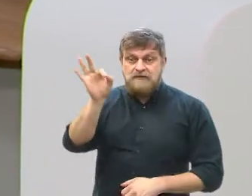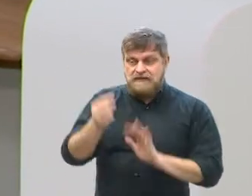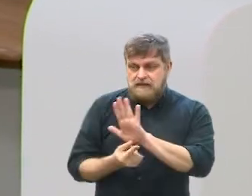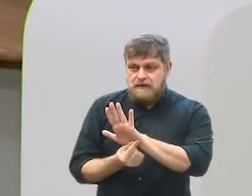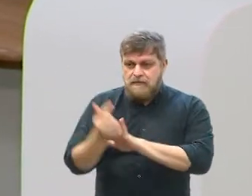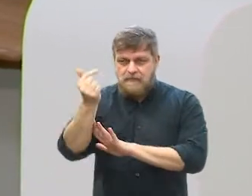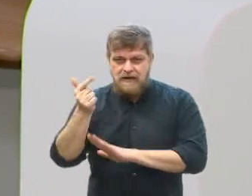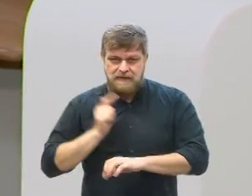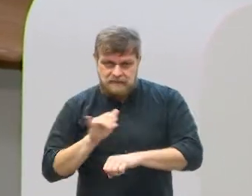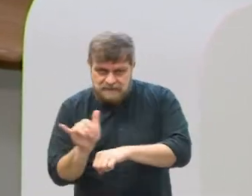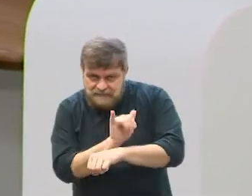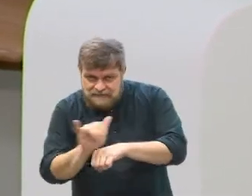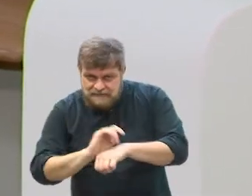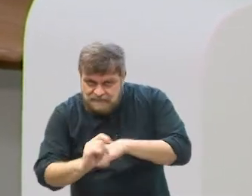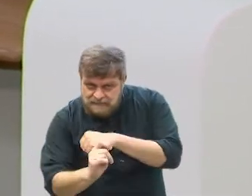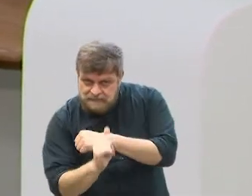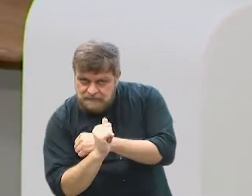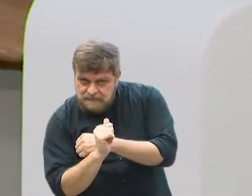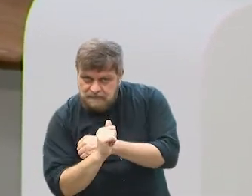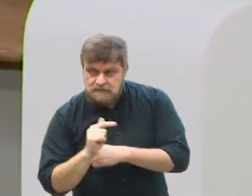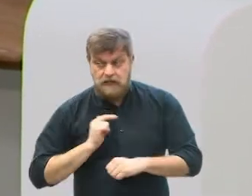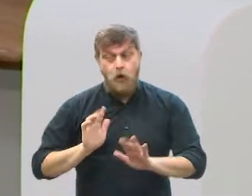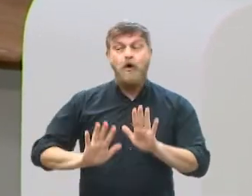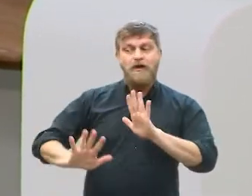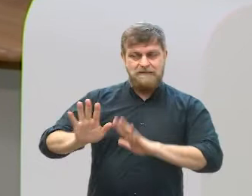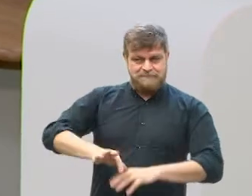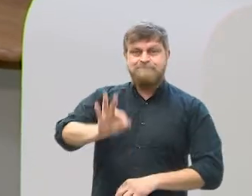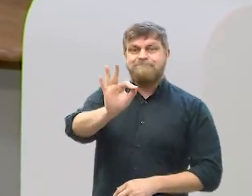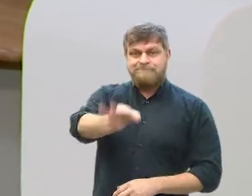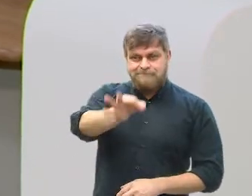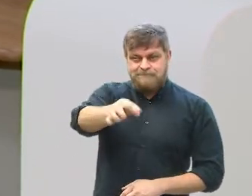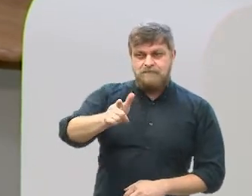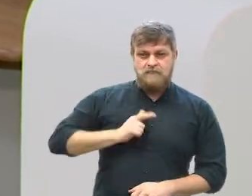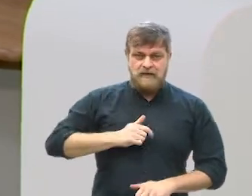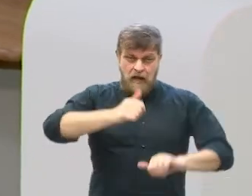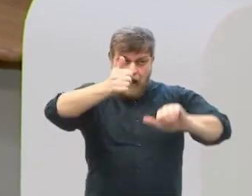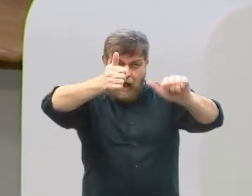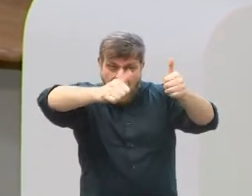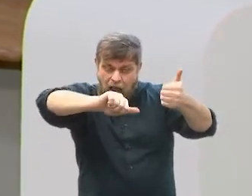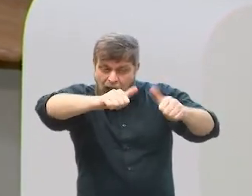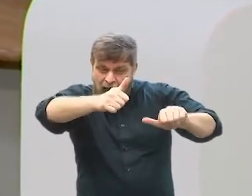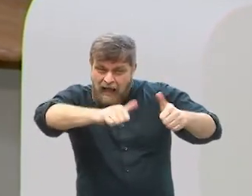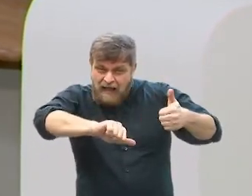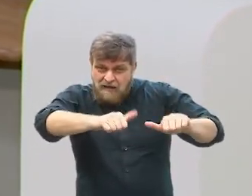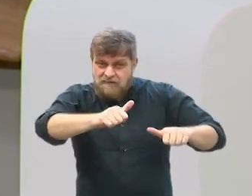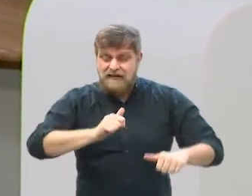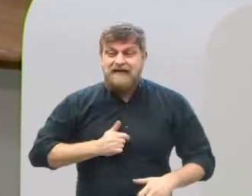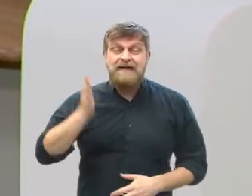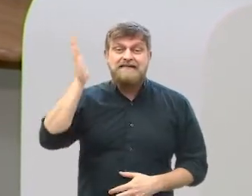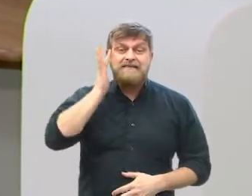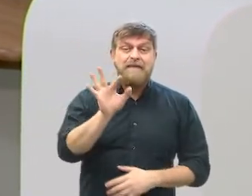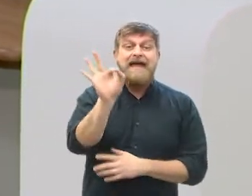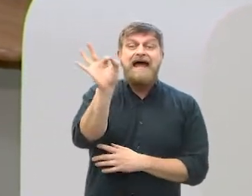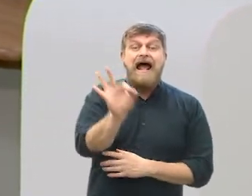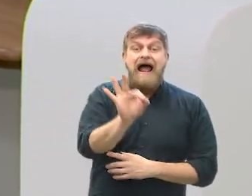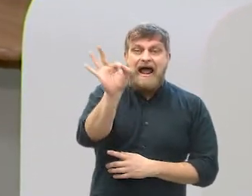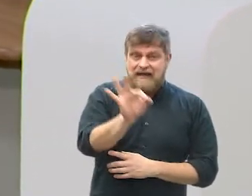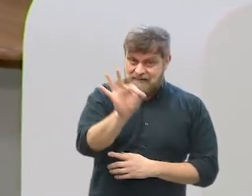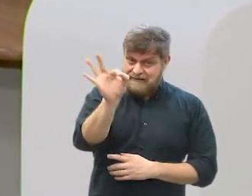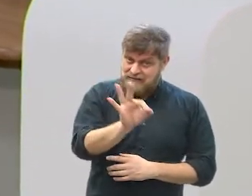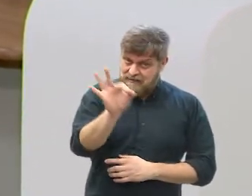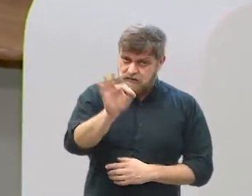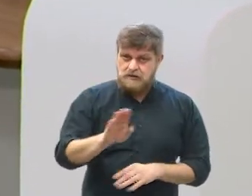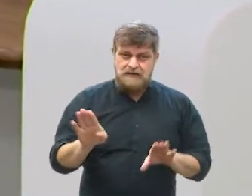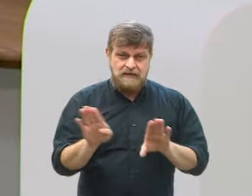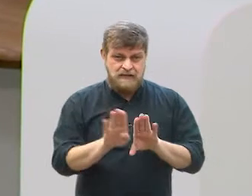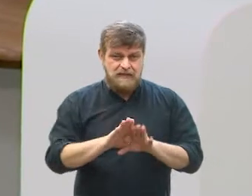de pegadinha do mercado? Existe, tem que analisar bem aí a questão de taxa oferecida e a